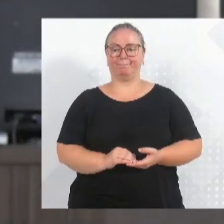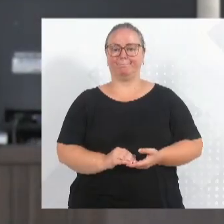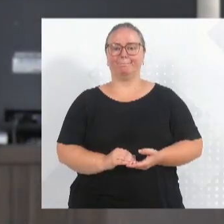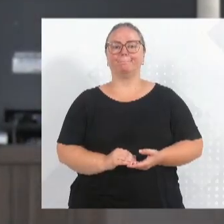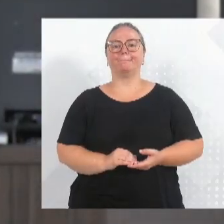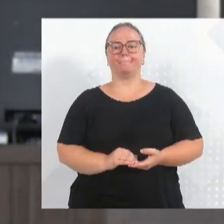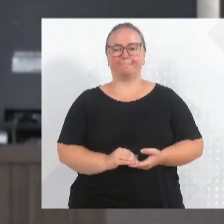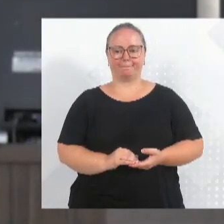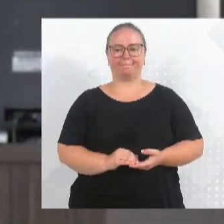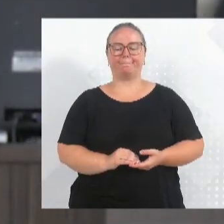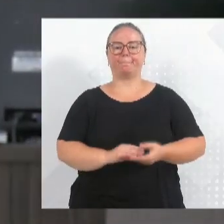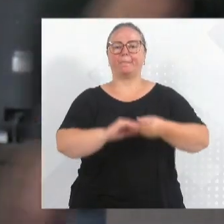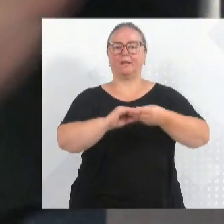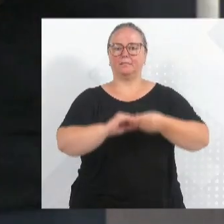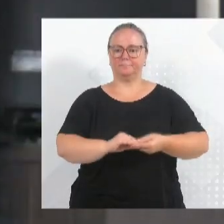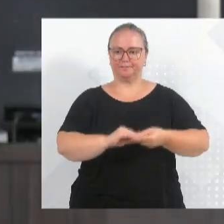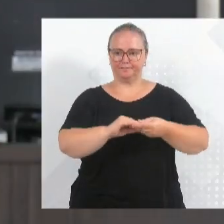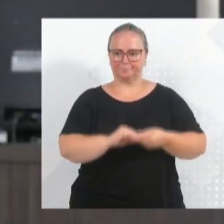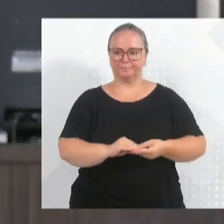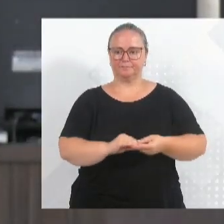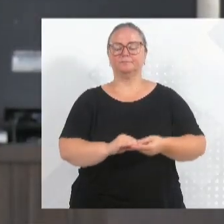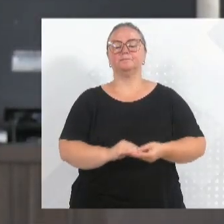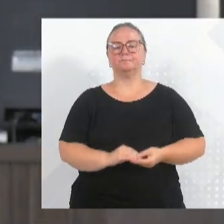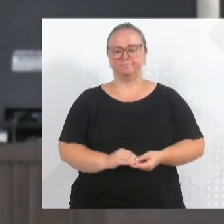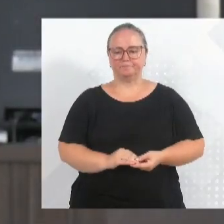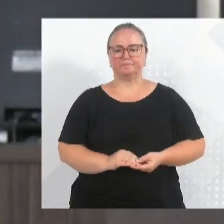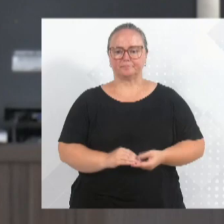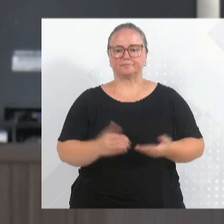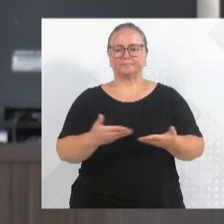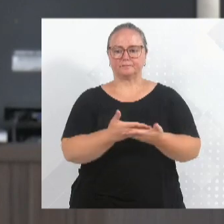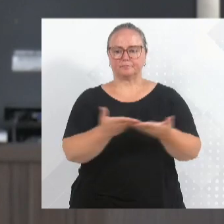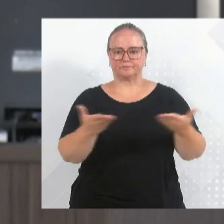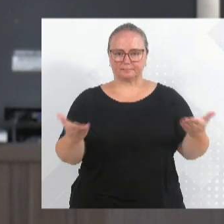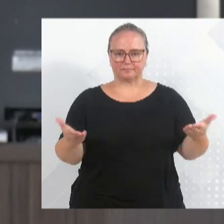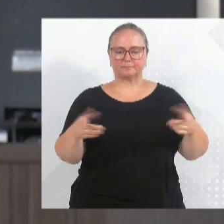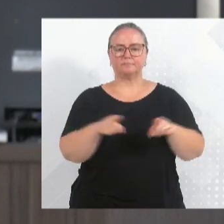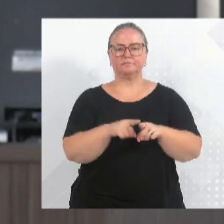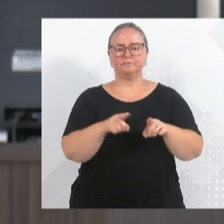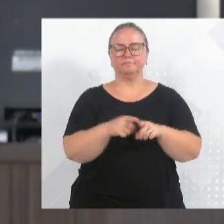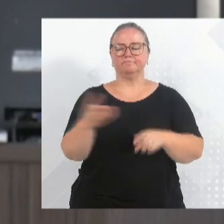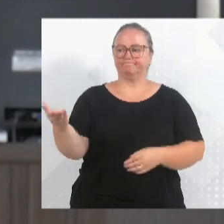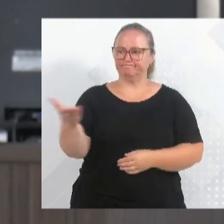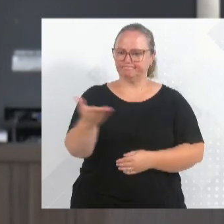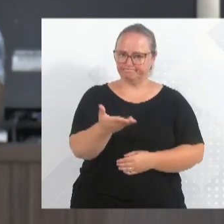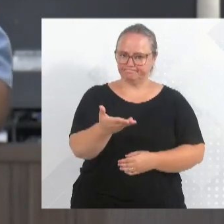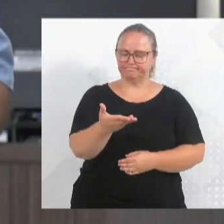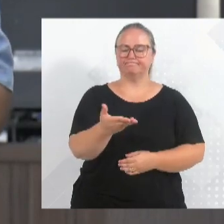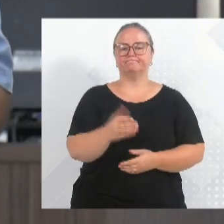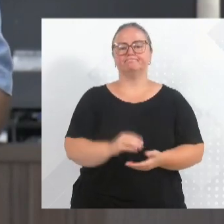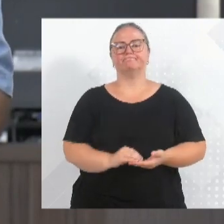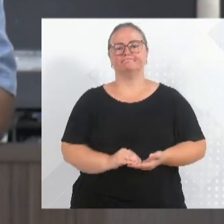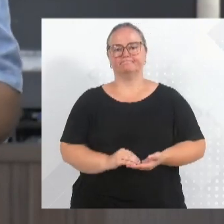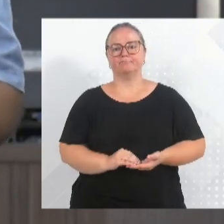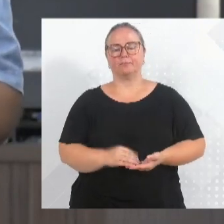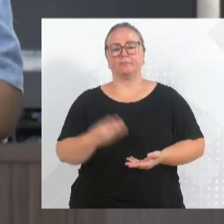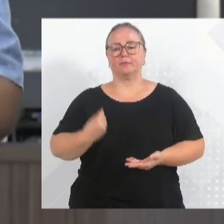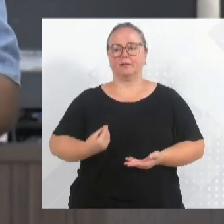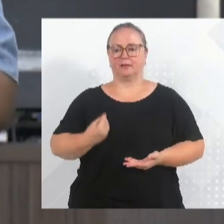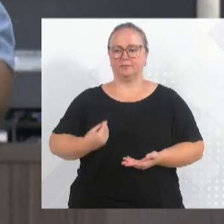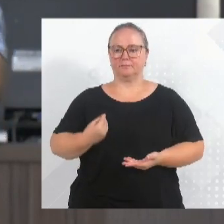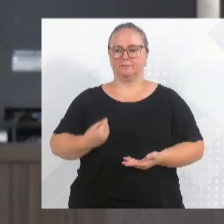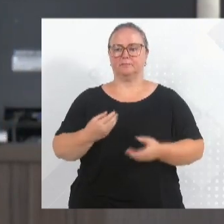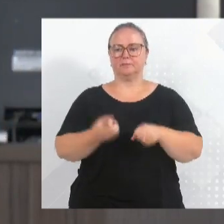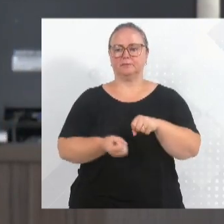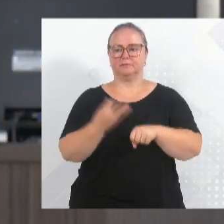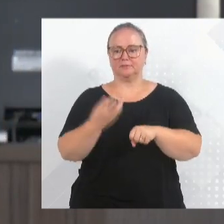Cumprimento a todos e diretamente ao assunto, cumprimentar a vinda do presidente SAMAI aqui, de alguns servidores, na pessoa do Wilson, todos